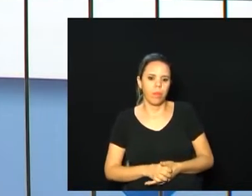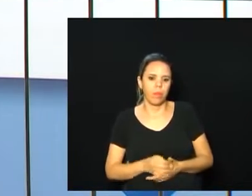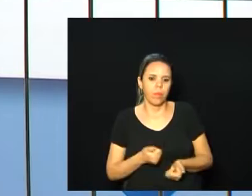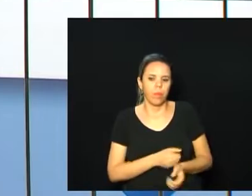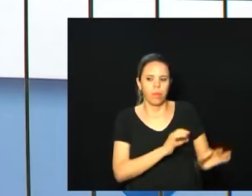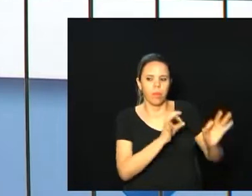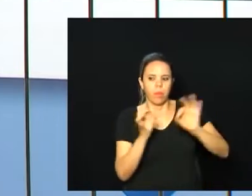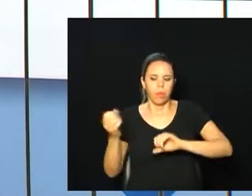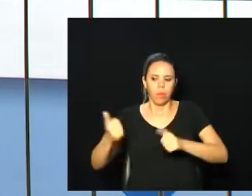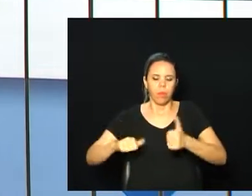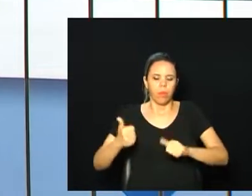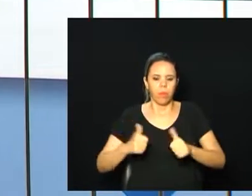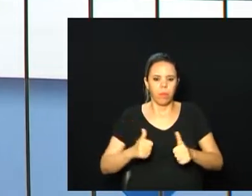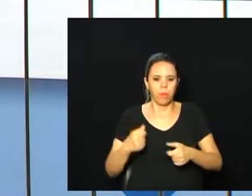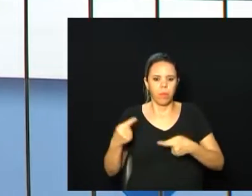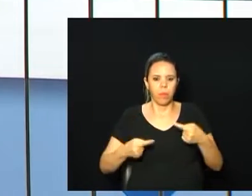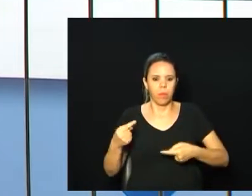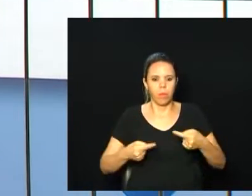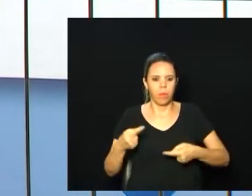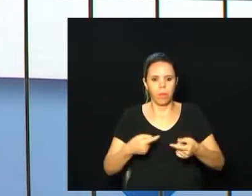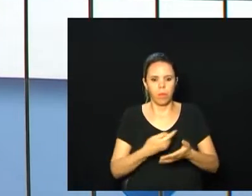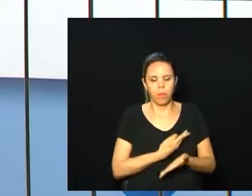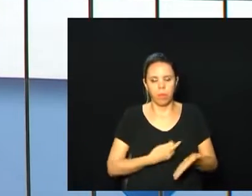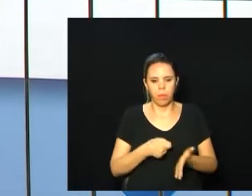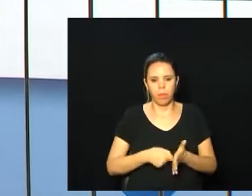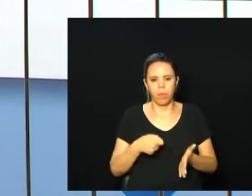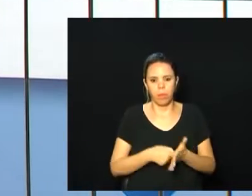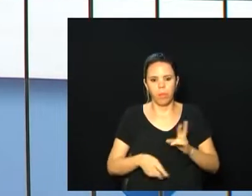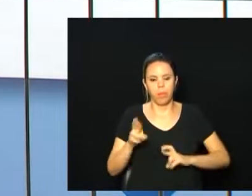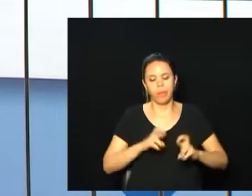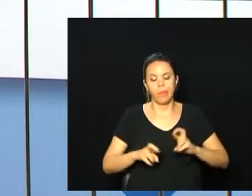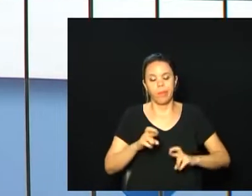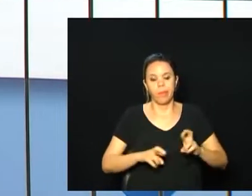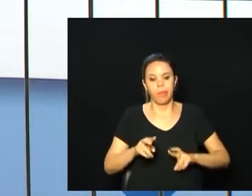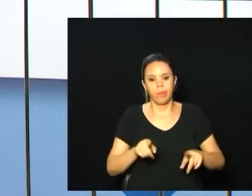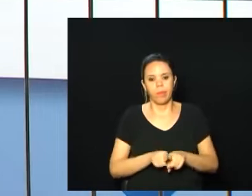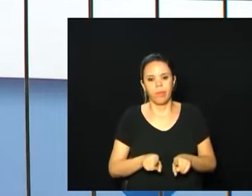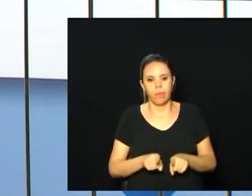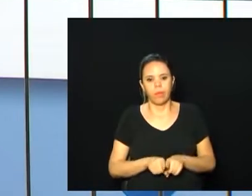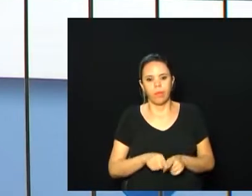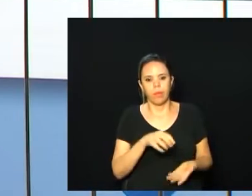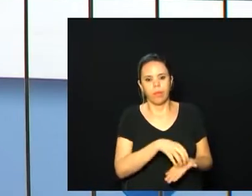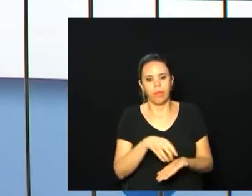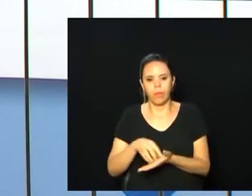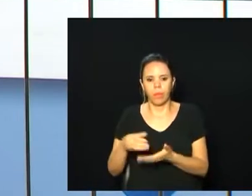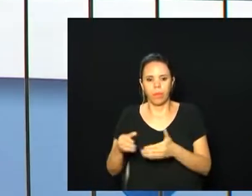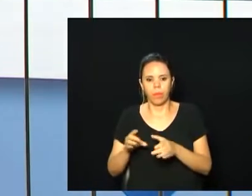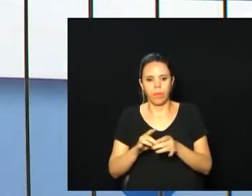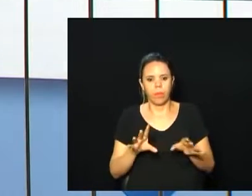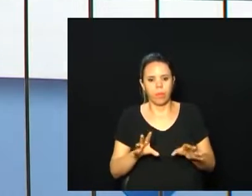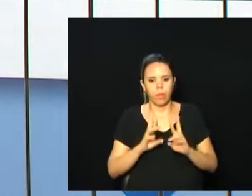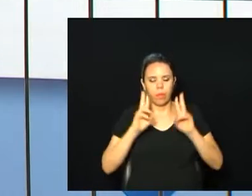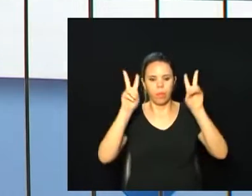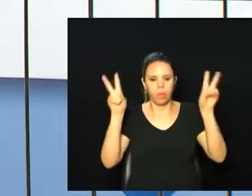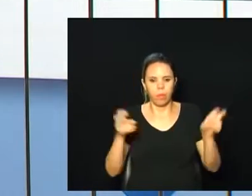acompanhamento, avaliação, discussão de políticas públicas, fiscalizar também os setores e deliberar a